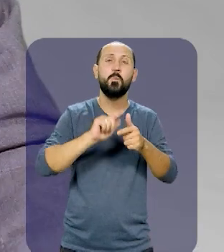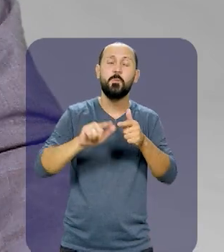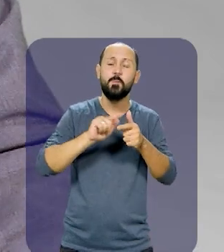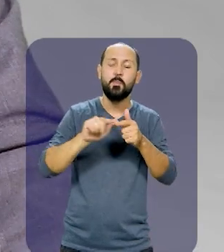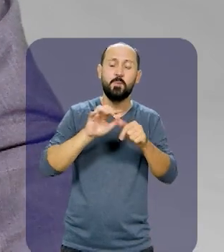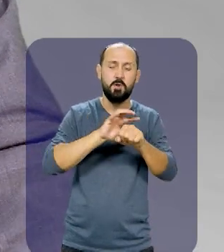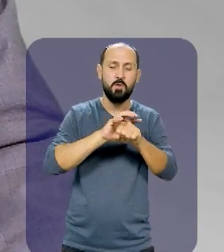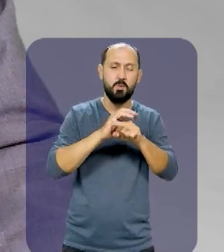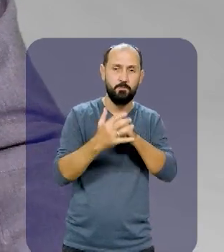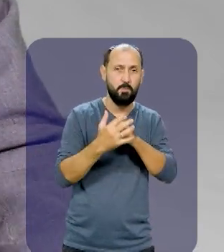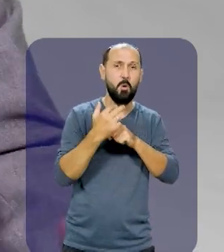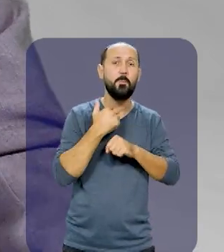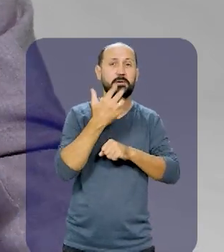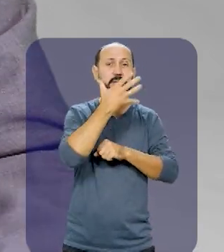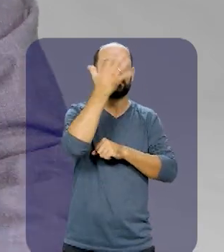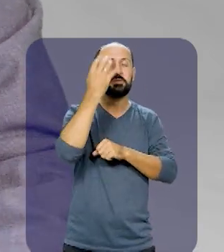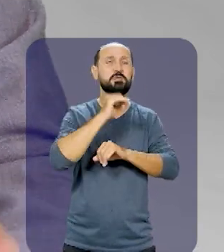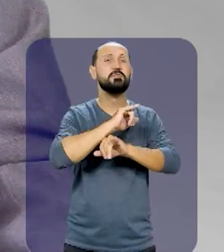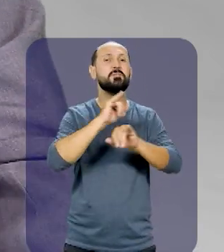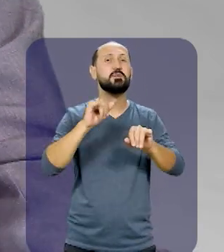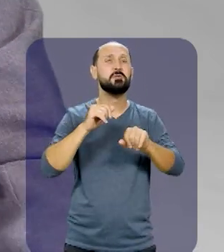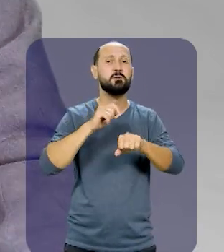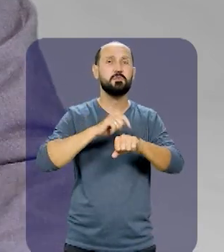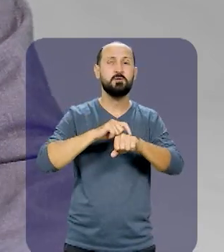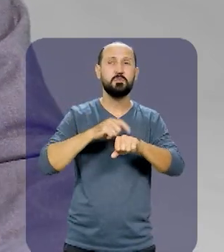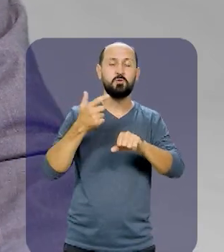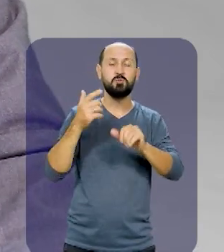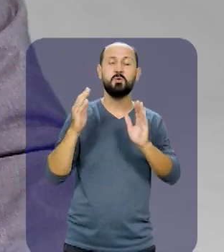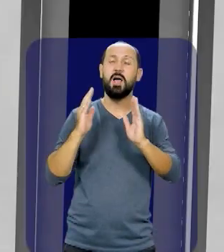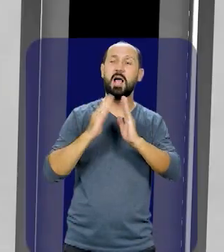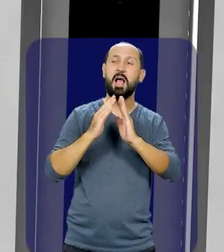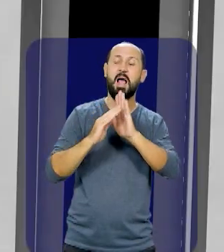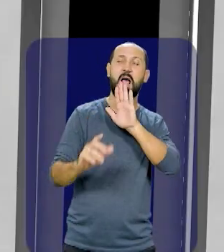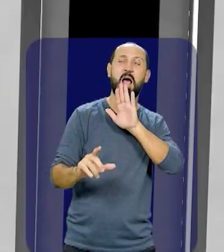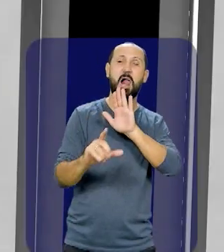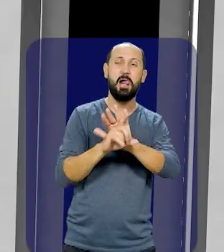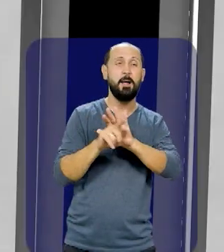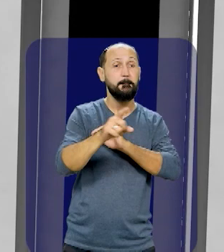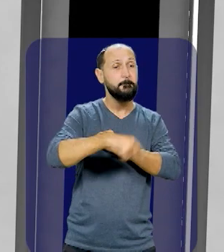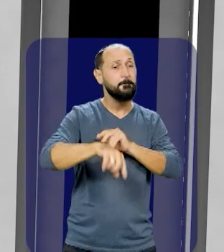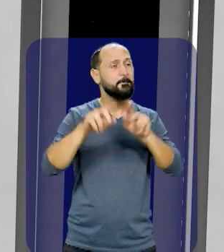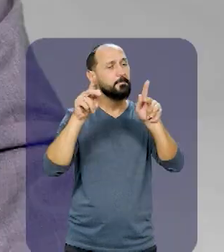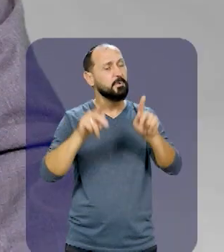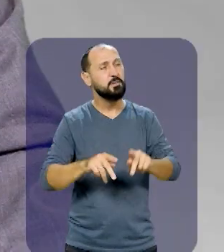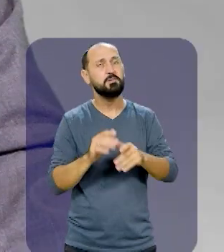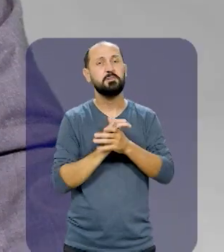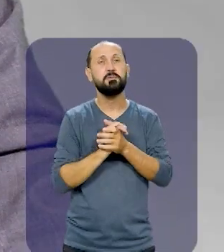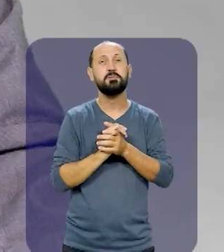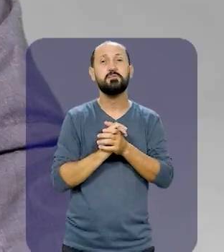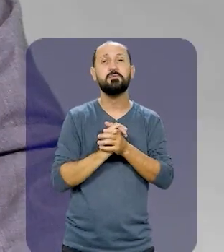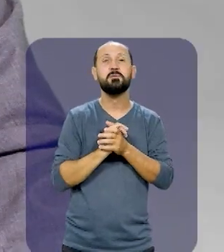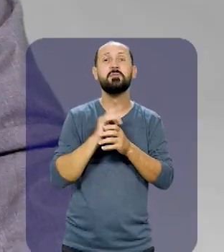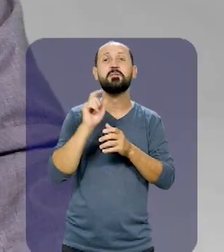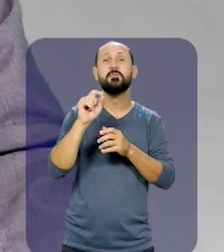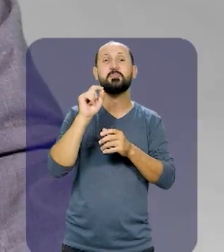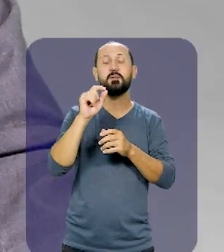da Covid, eu não posso deixar de dizer, estou numa casa de leis e para a população, foi a